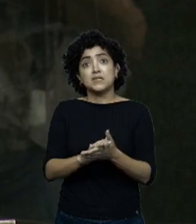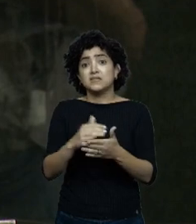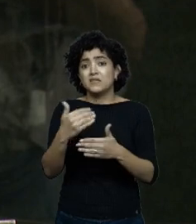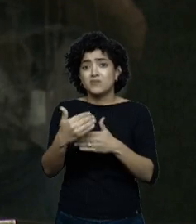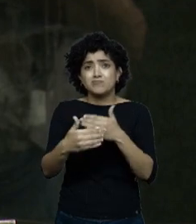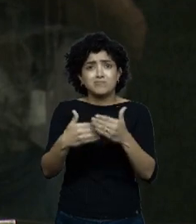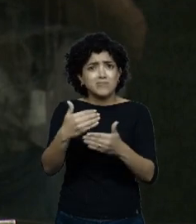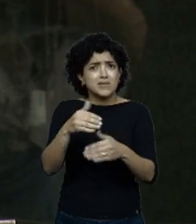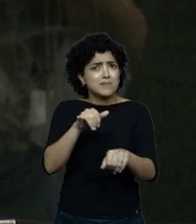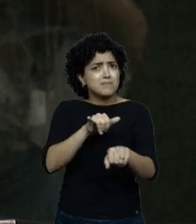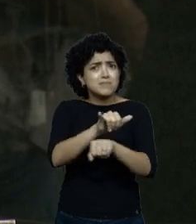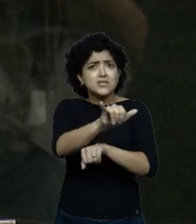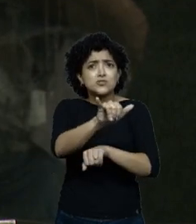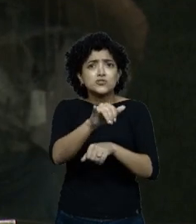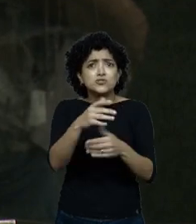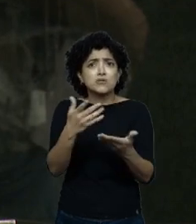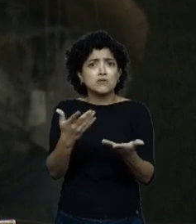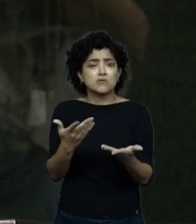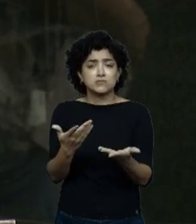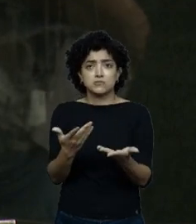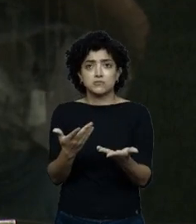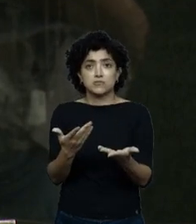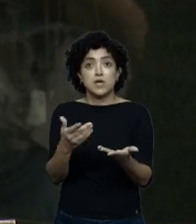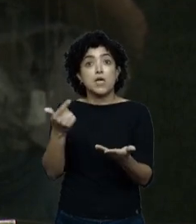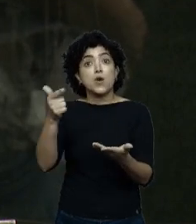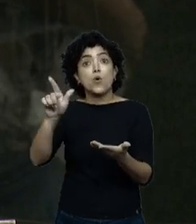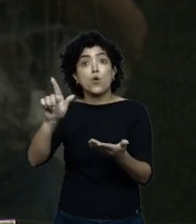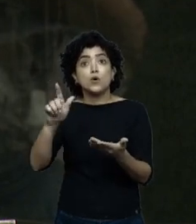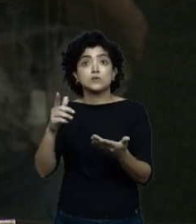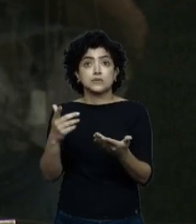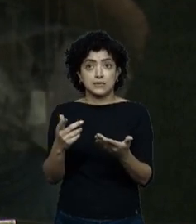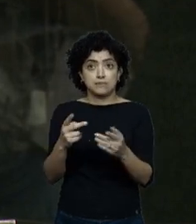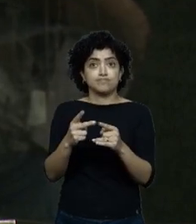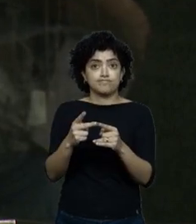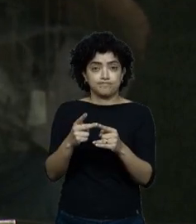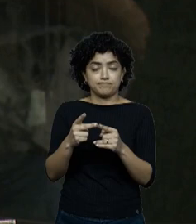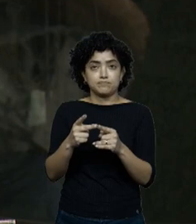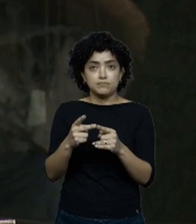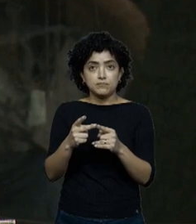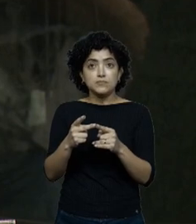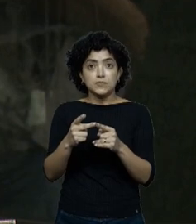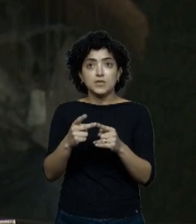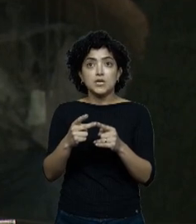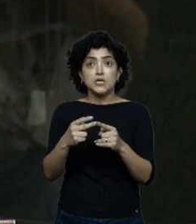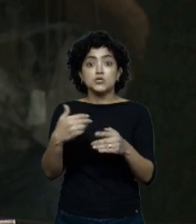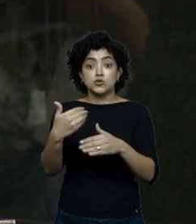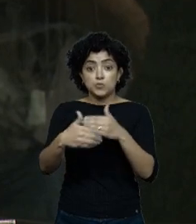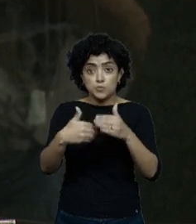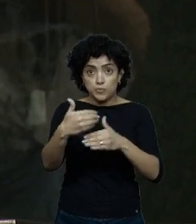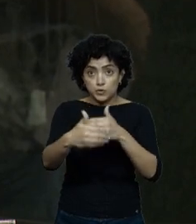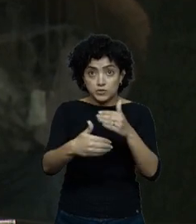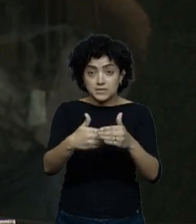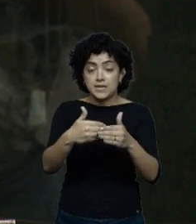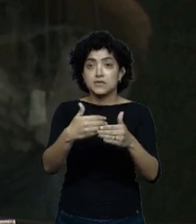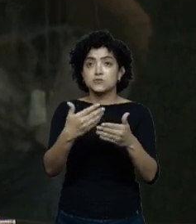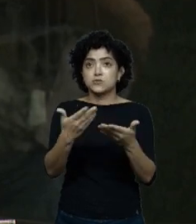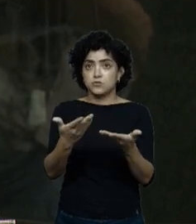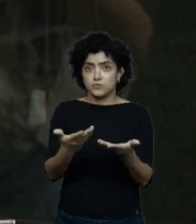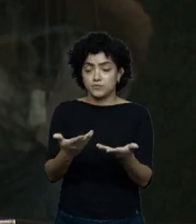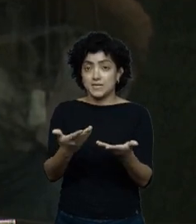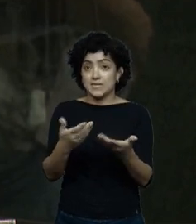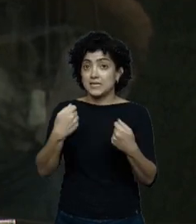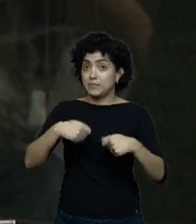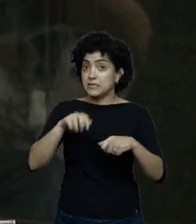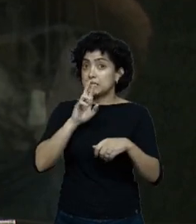mentiroso frauduloso a outra questão que o sobre o processo seletivo que a sede precisa responder